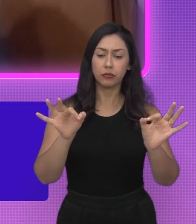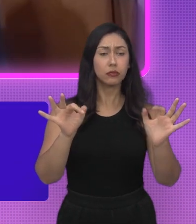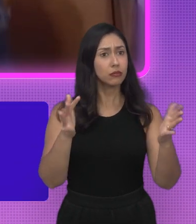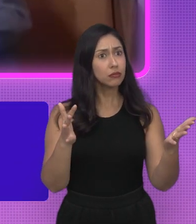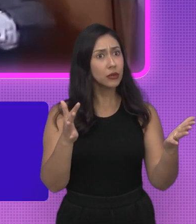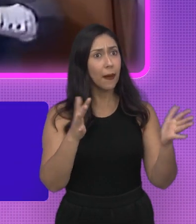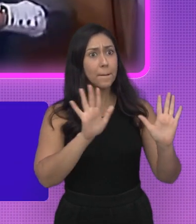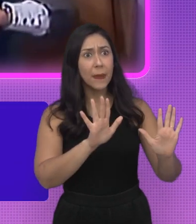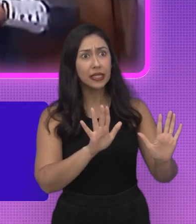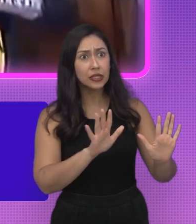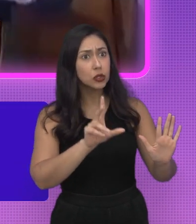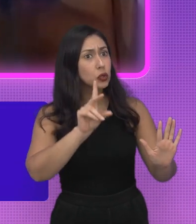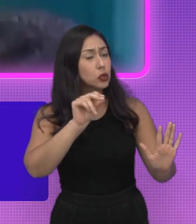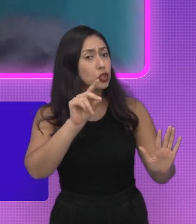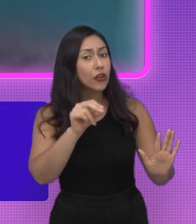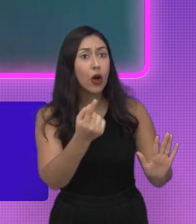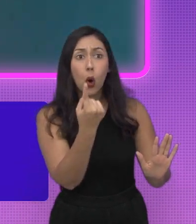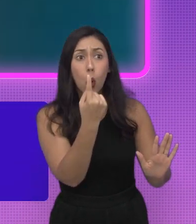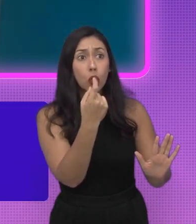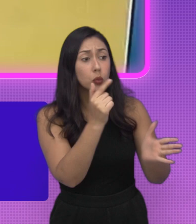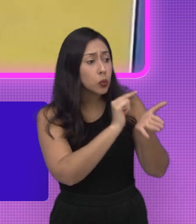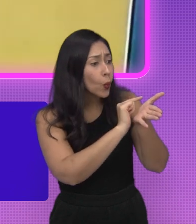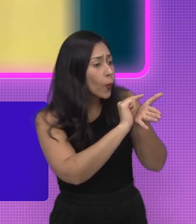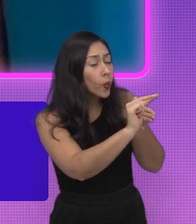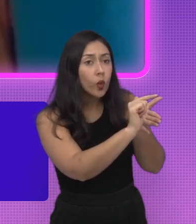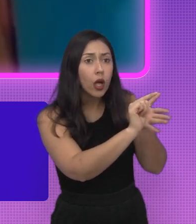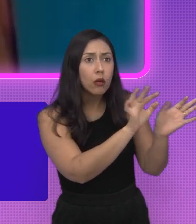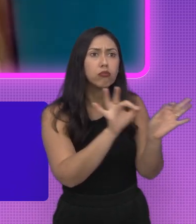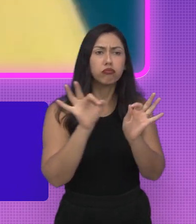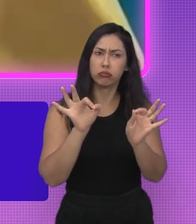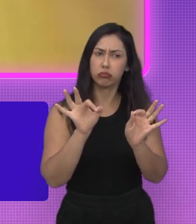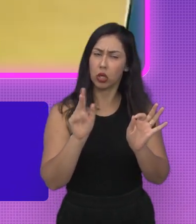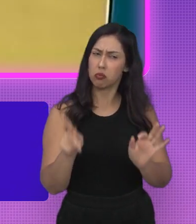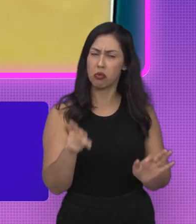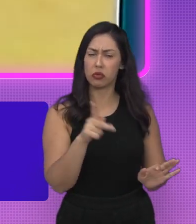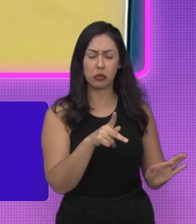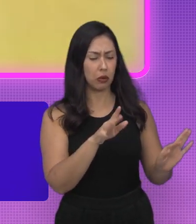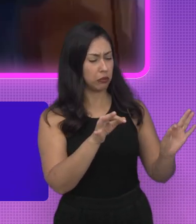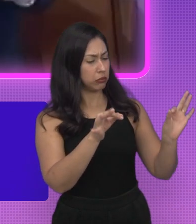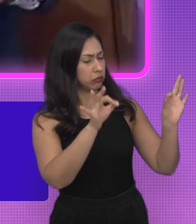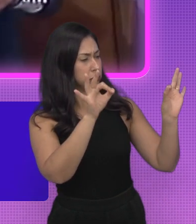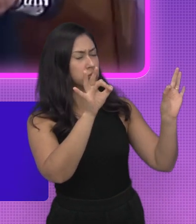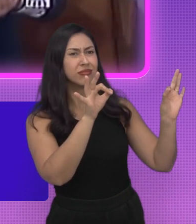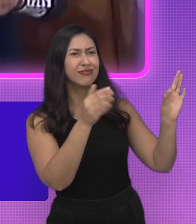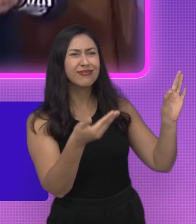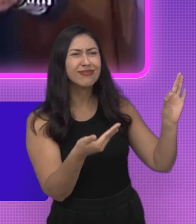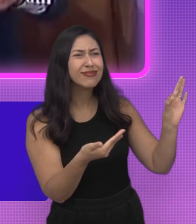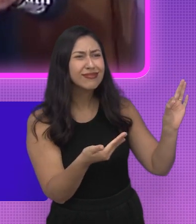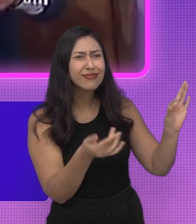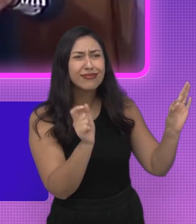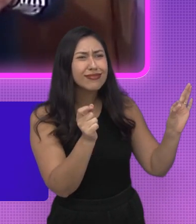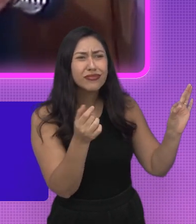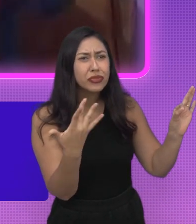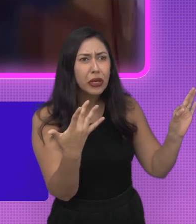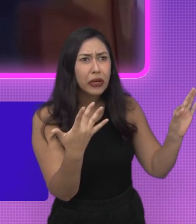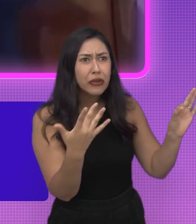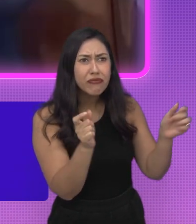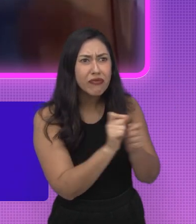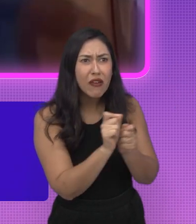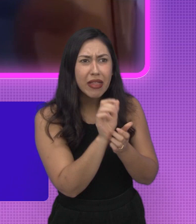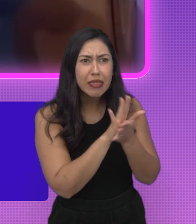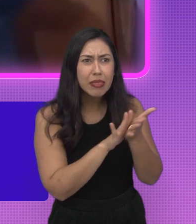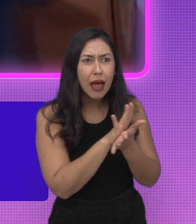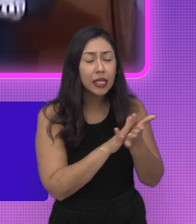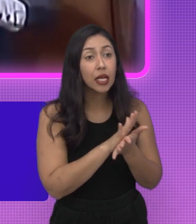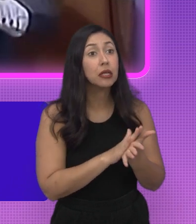vários desenhos e a folha dele era a única que estava em branco. E daí, né, o professor mostra pra ele, né, fala, tipo, Chaves, que é isso? Tipo,